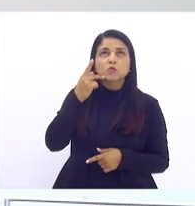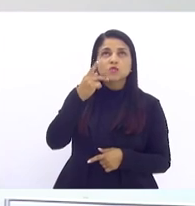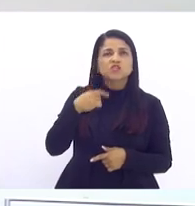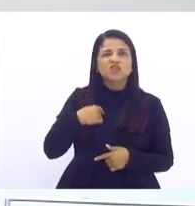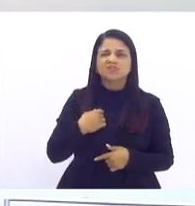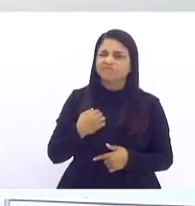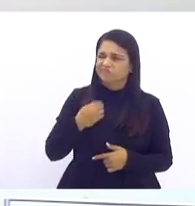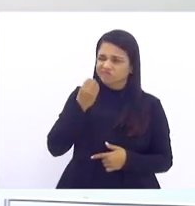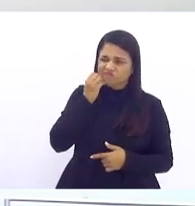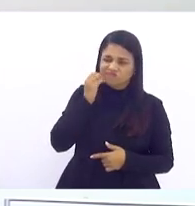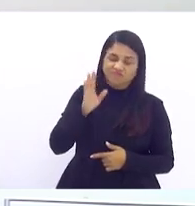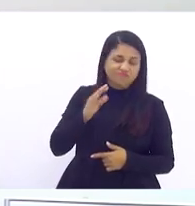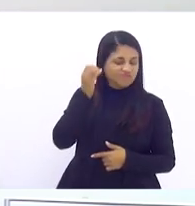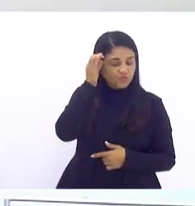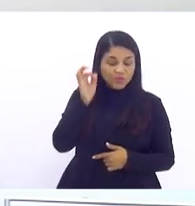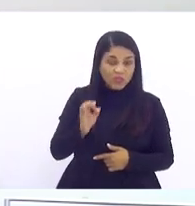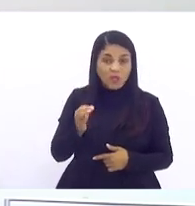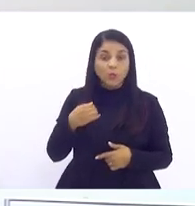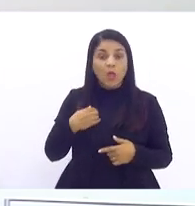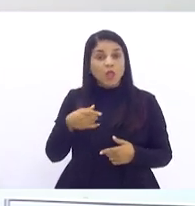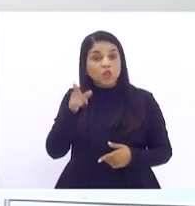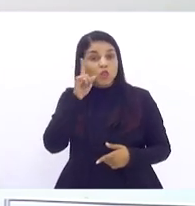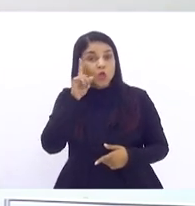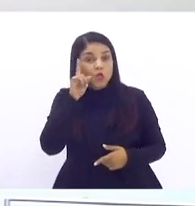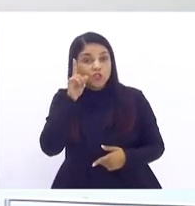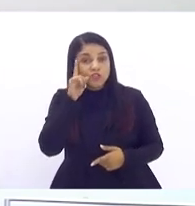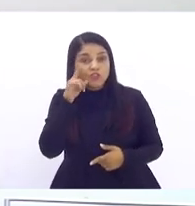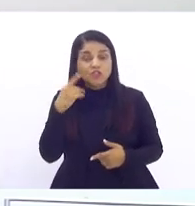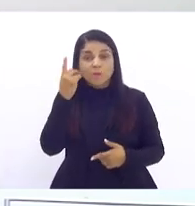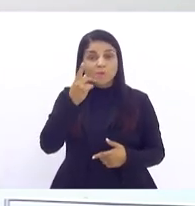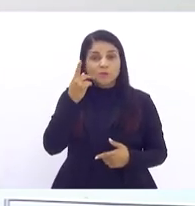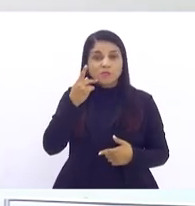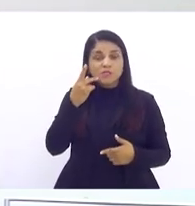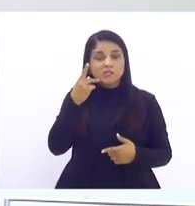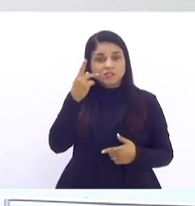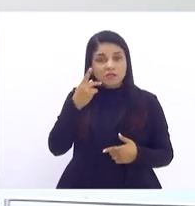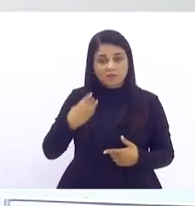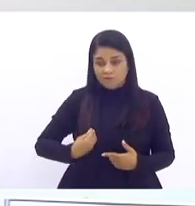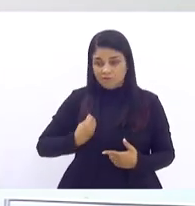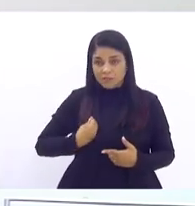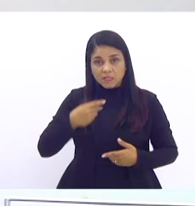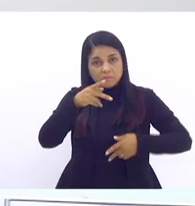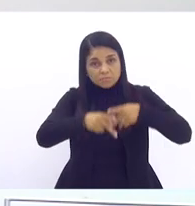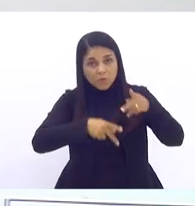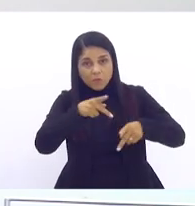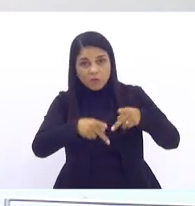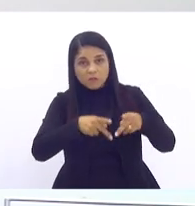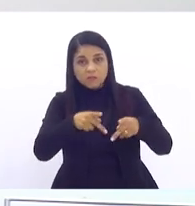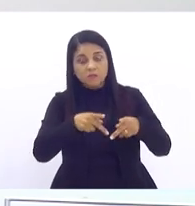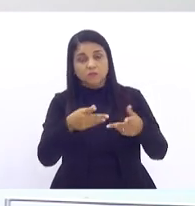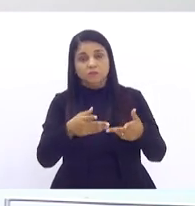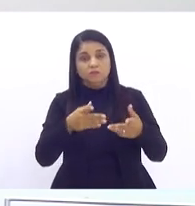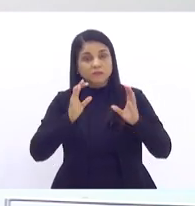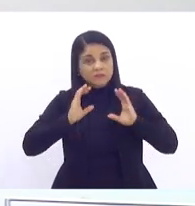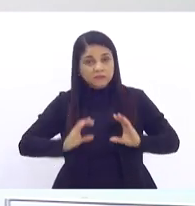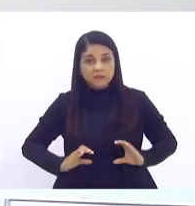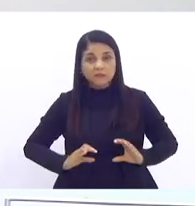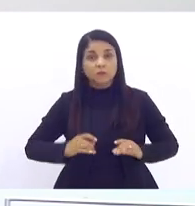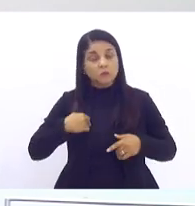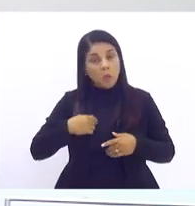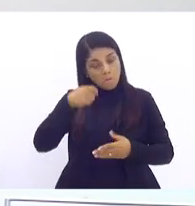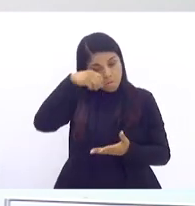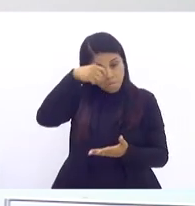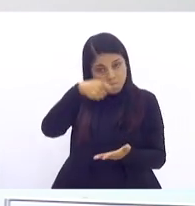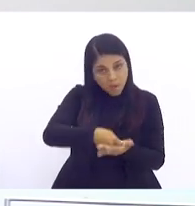delas mas a política é uma constante no dia a dia de qualquer cidadão de qualquer cidadã e somos nós que pagamos impostos somos nós que